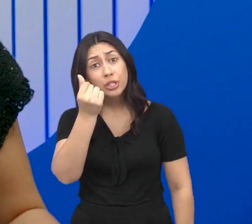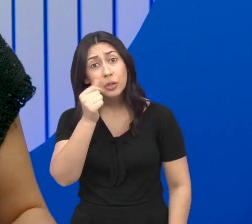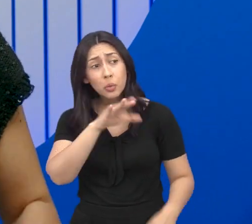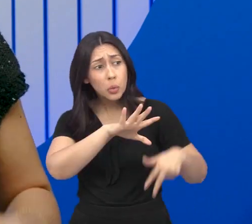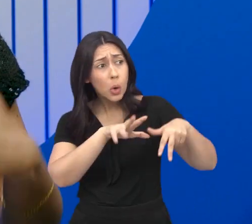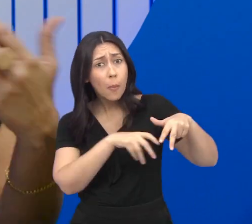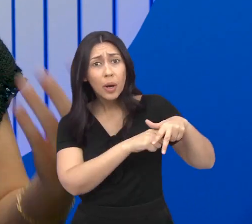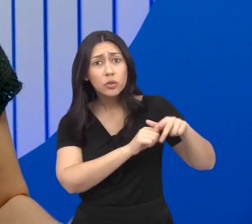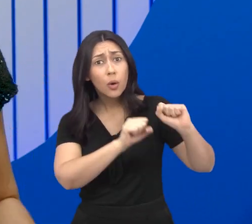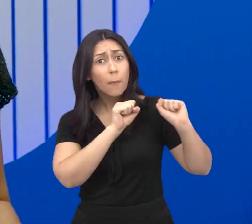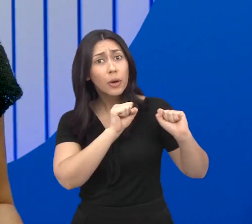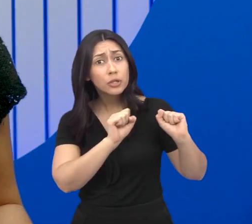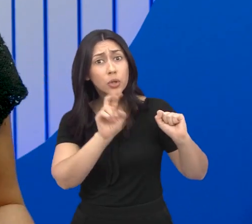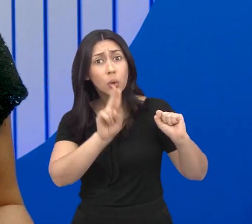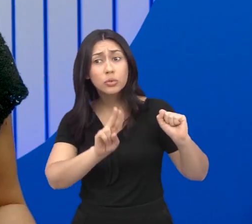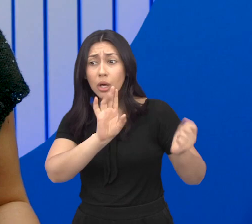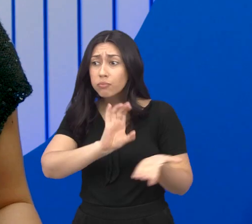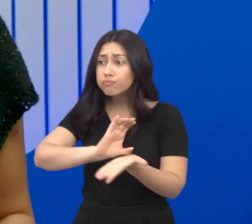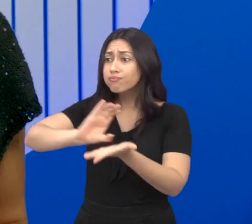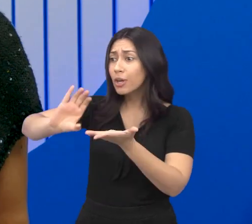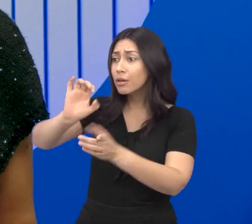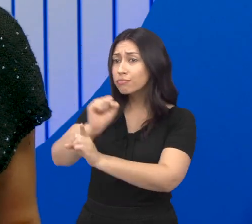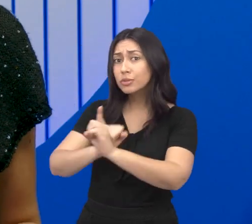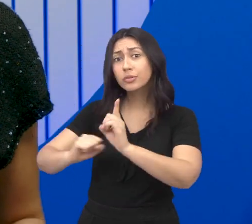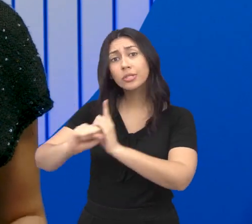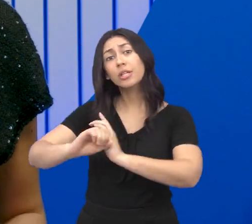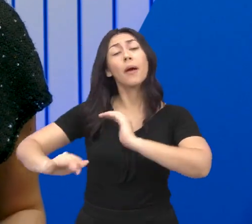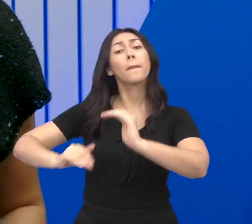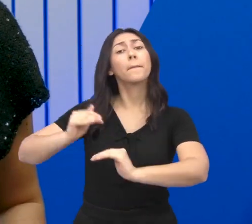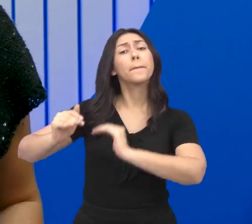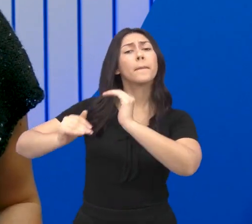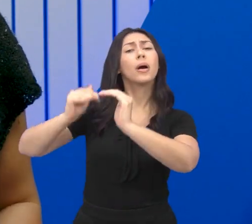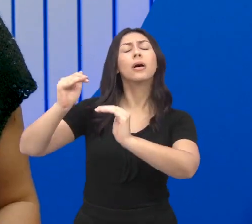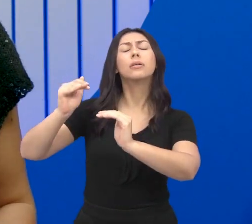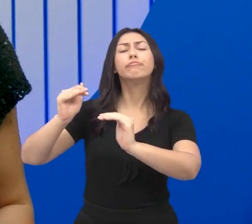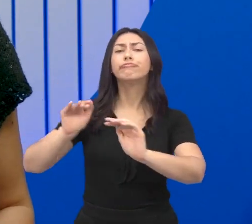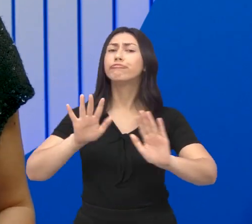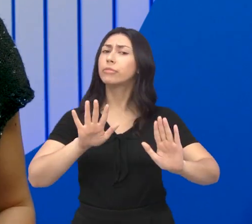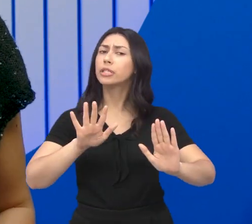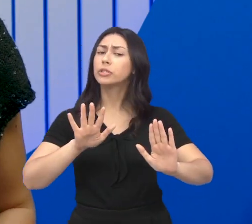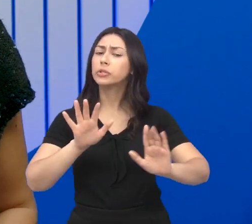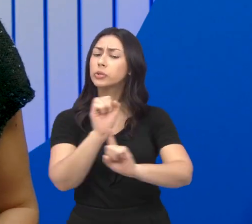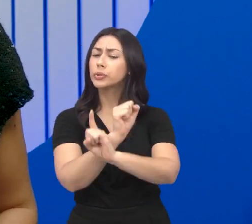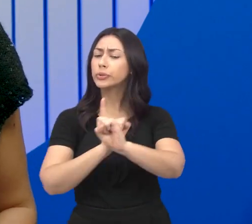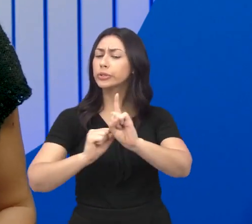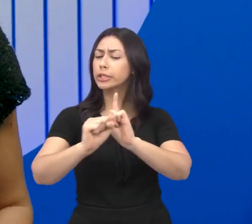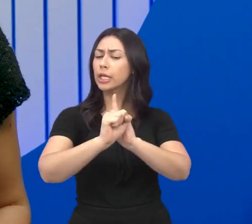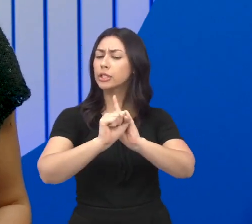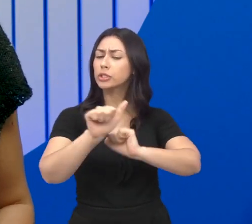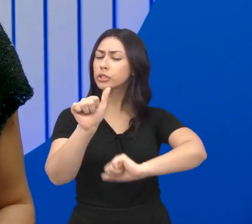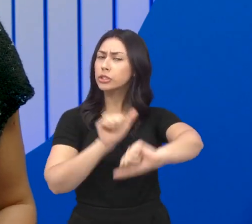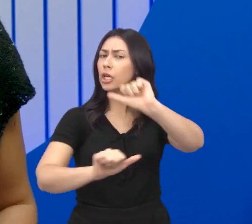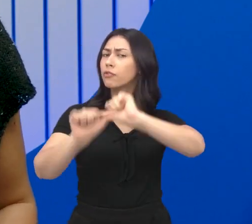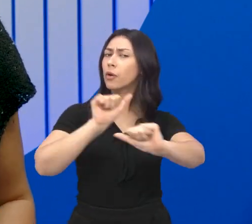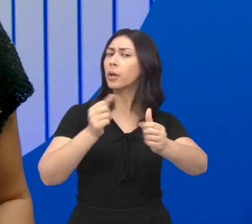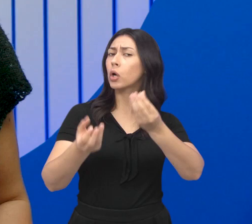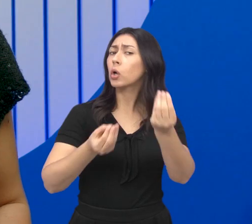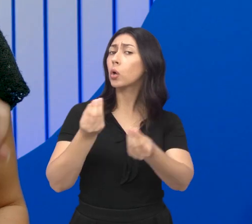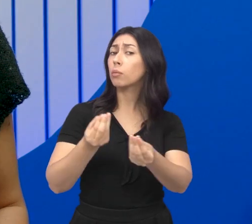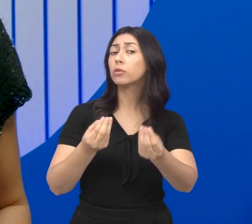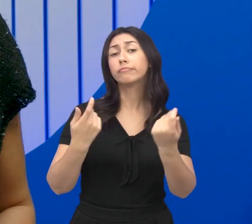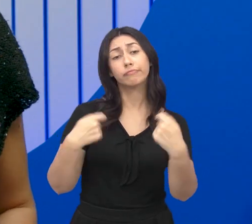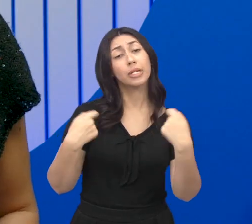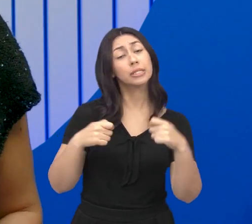investidos em desenvolvimento social. Mas a transformação de uma sociedade depende também da